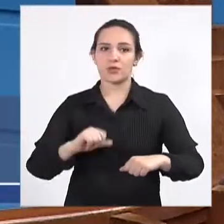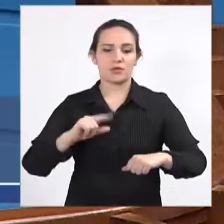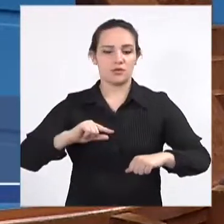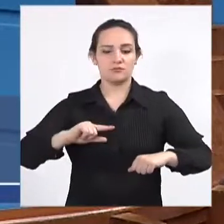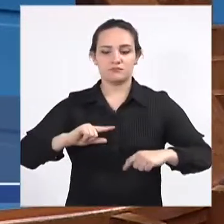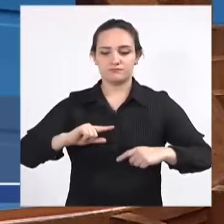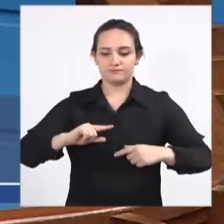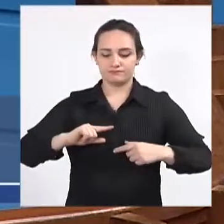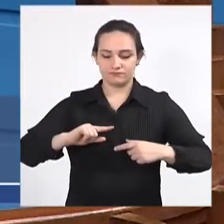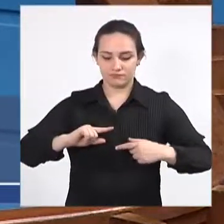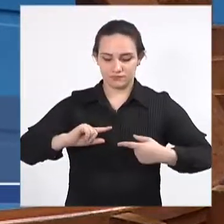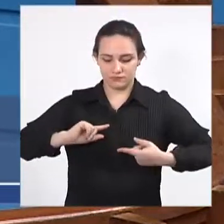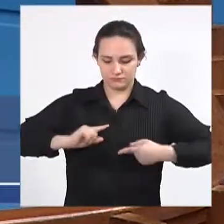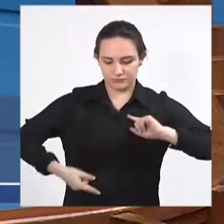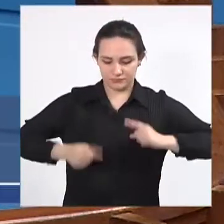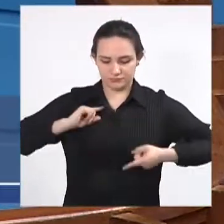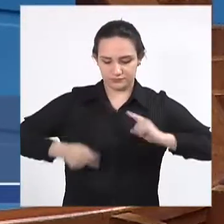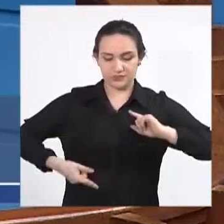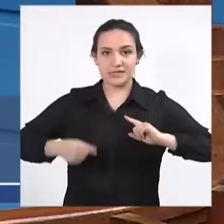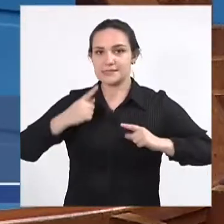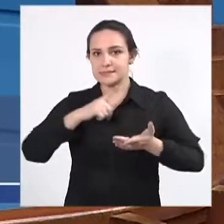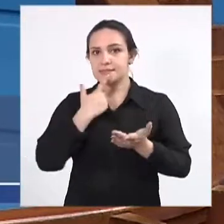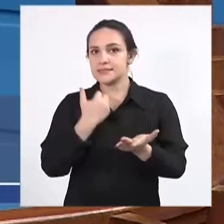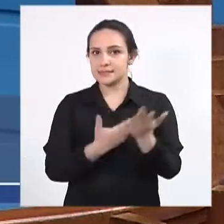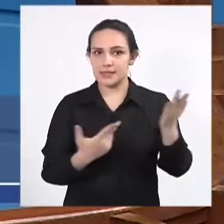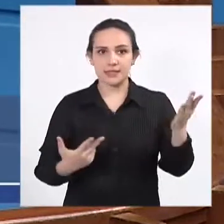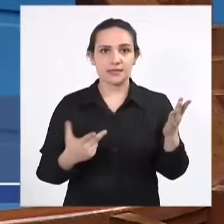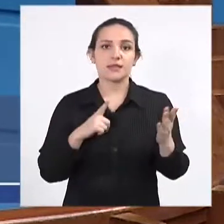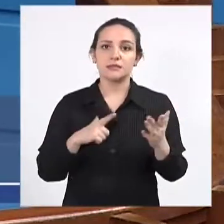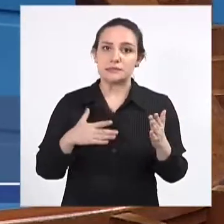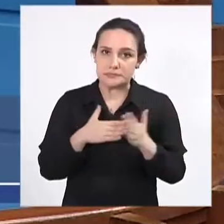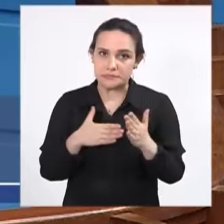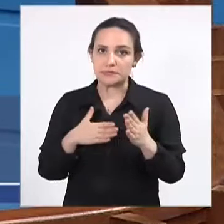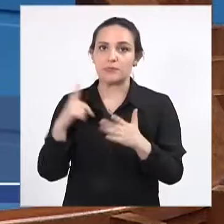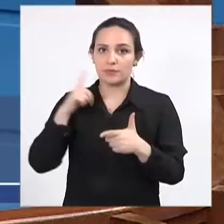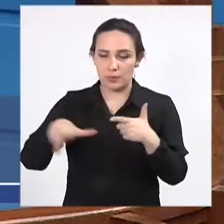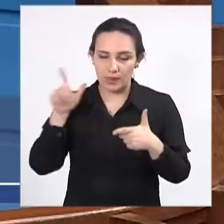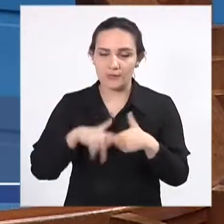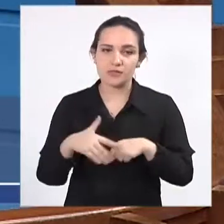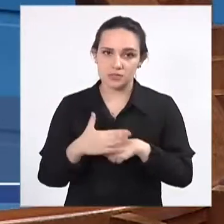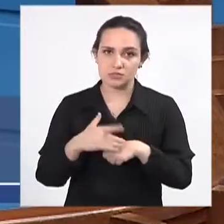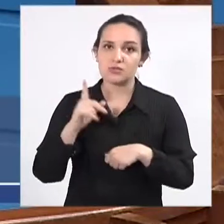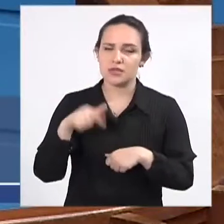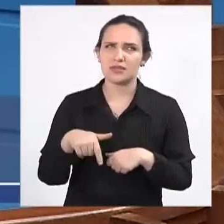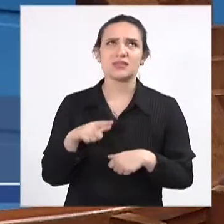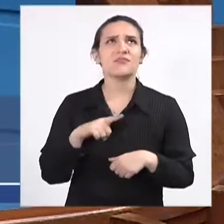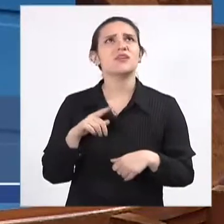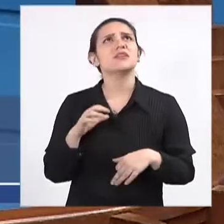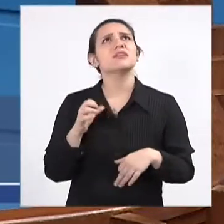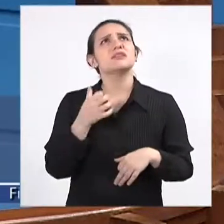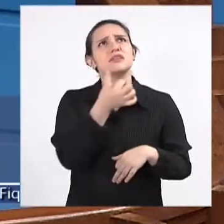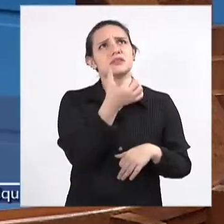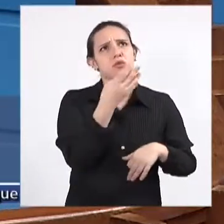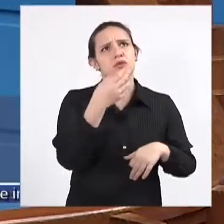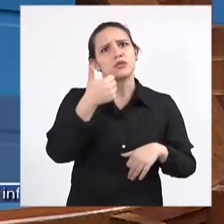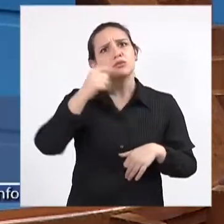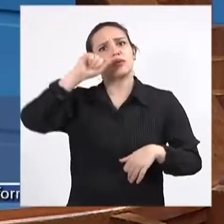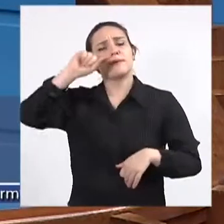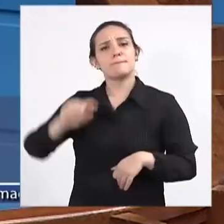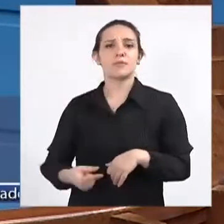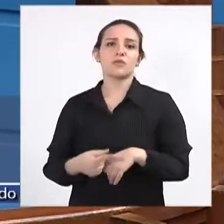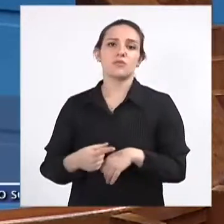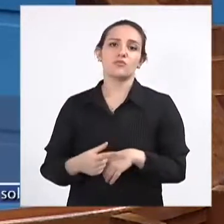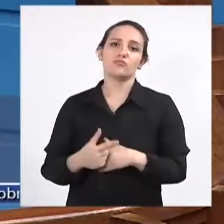da internação entre idosos. Em 2018, ano passado, foram 641 mil internações